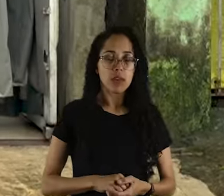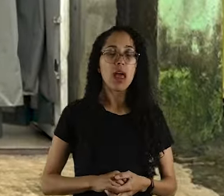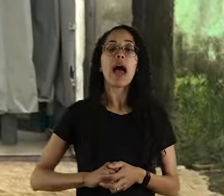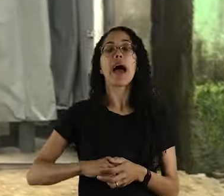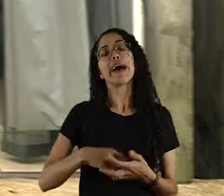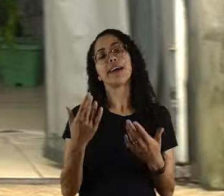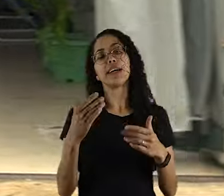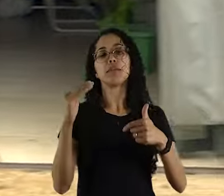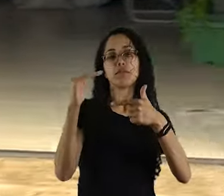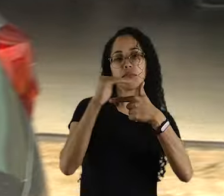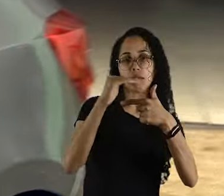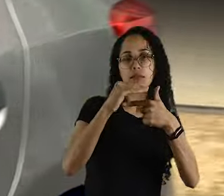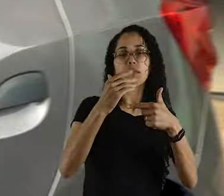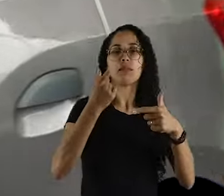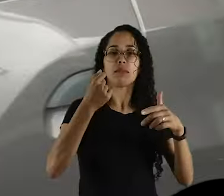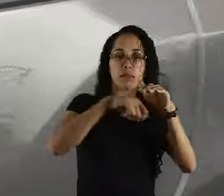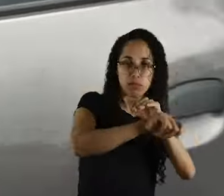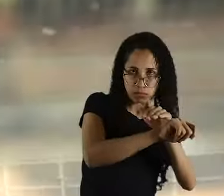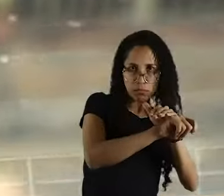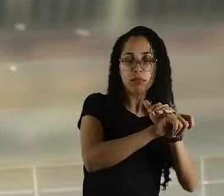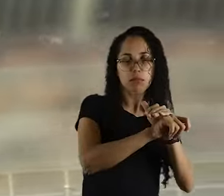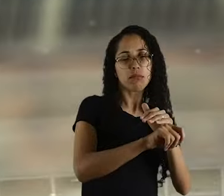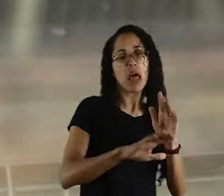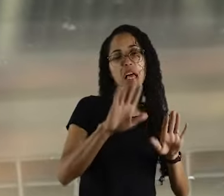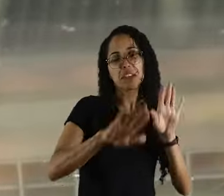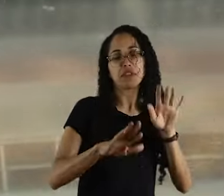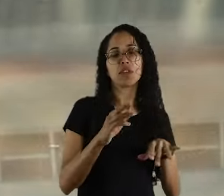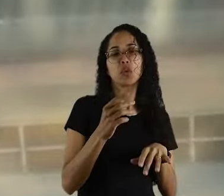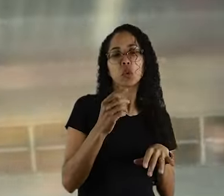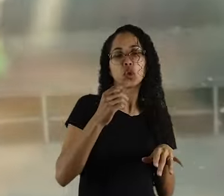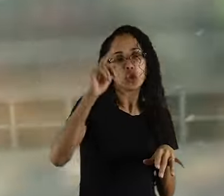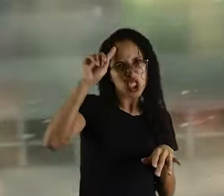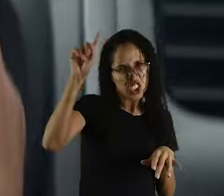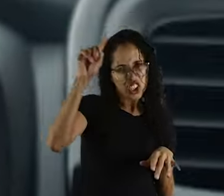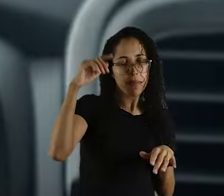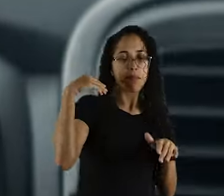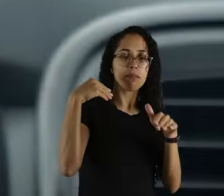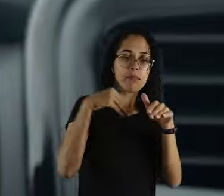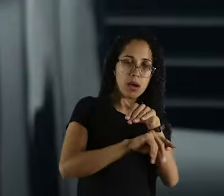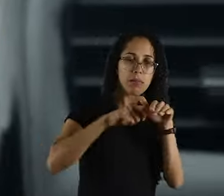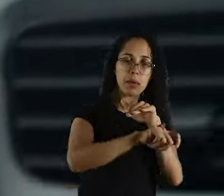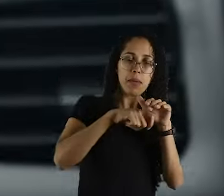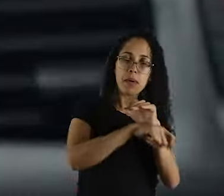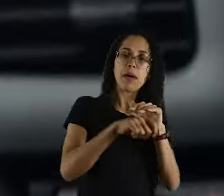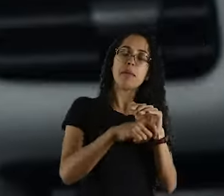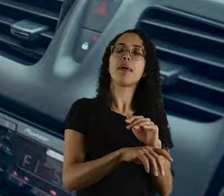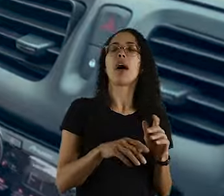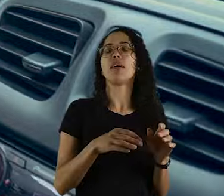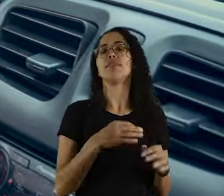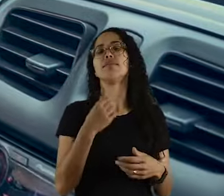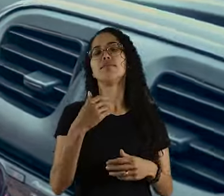conta no banco digital, nem que seja um centavo, todo dia ele está movimentando lá